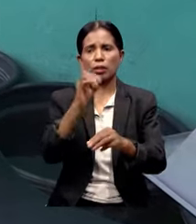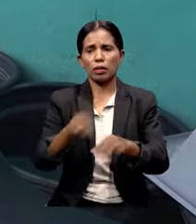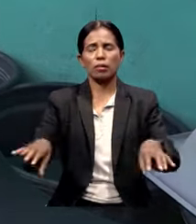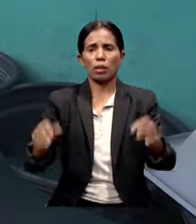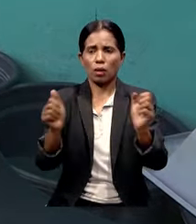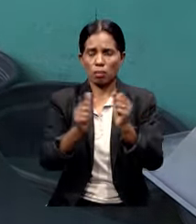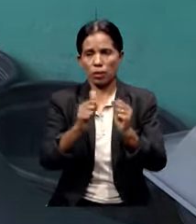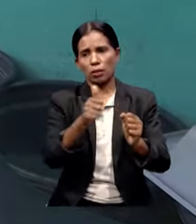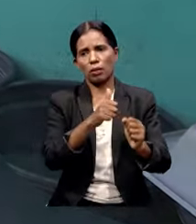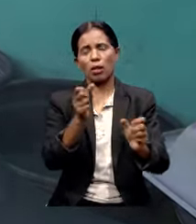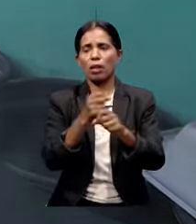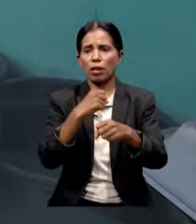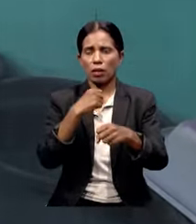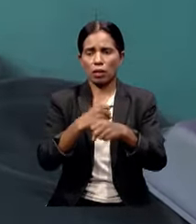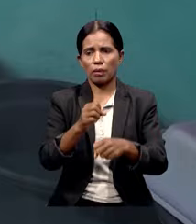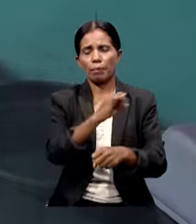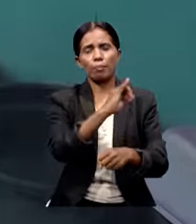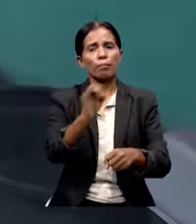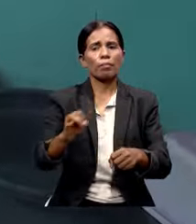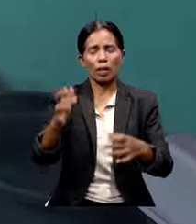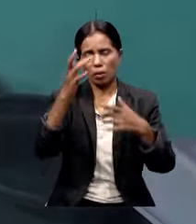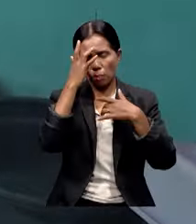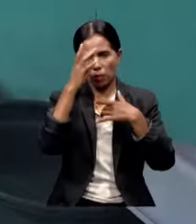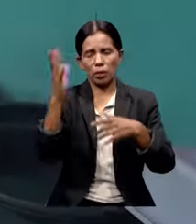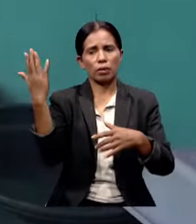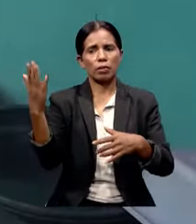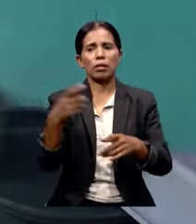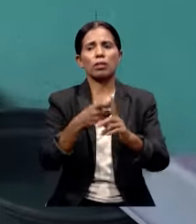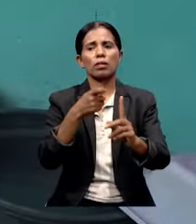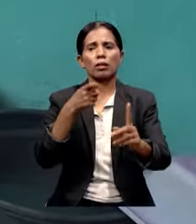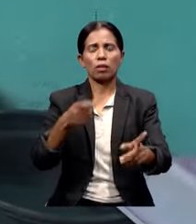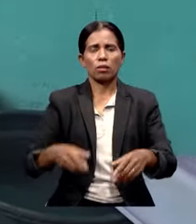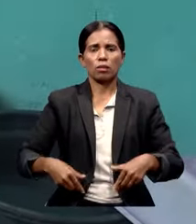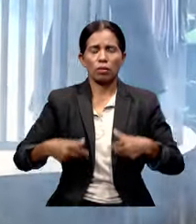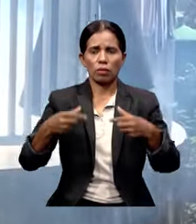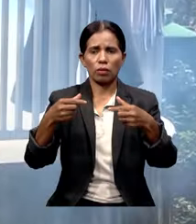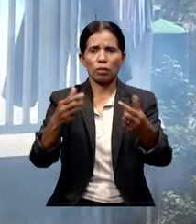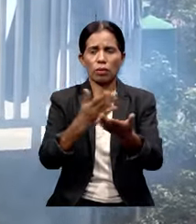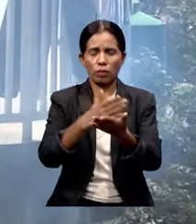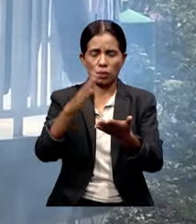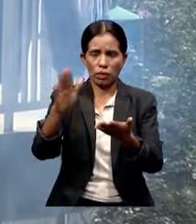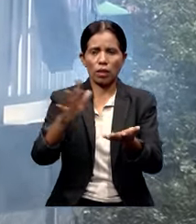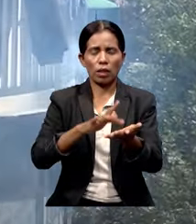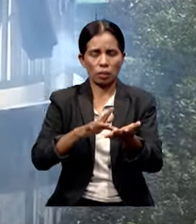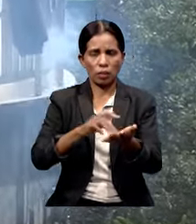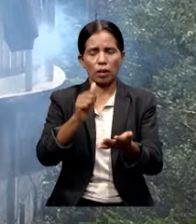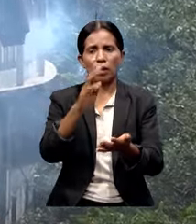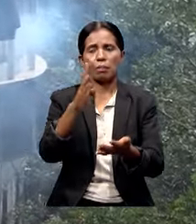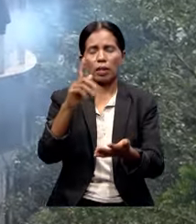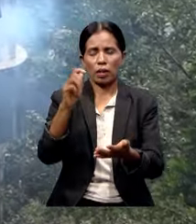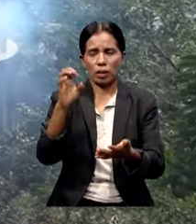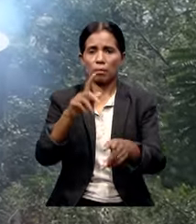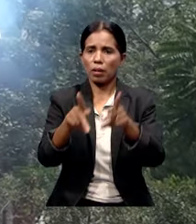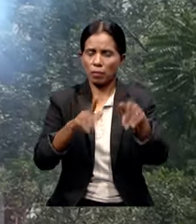parte balu halo ona intervenção ba mora serfere li husi fumigação fahe ai moro abate ba kom comunidade